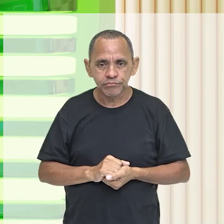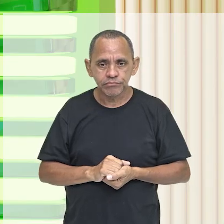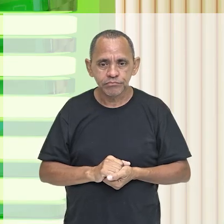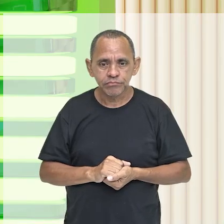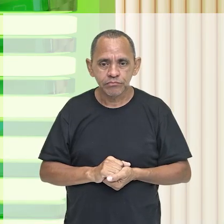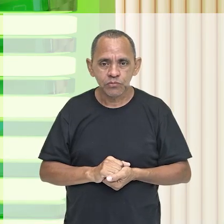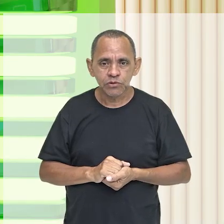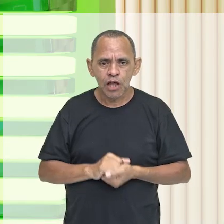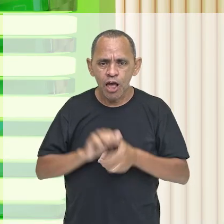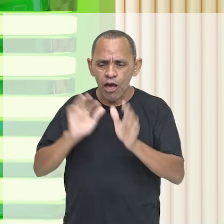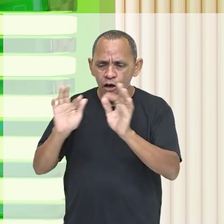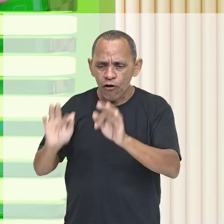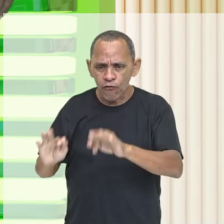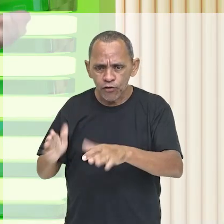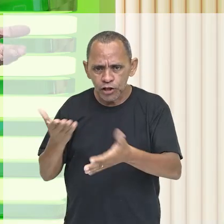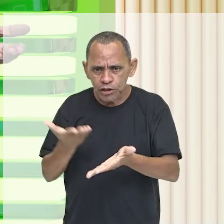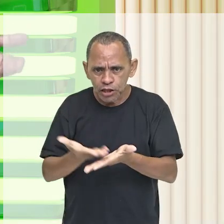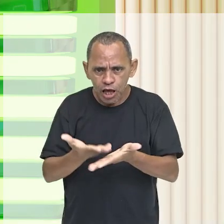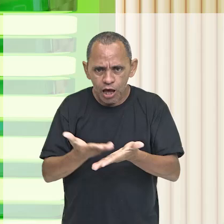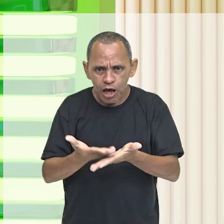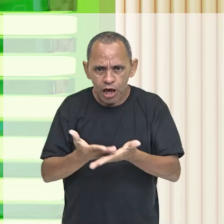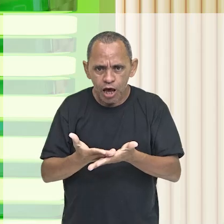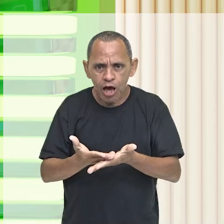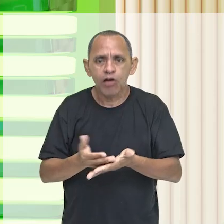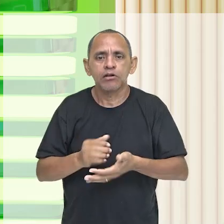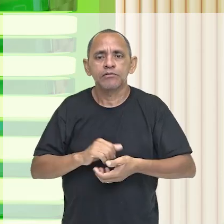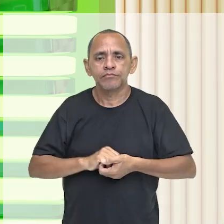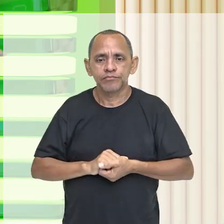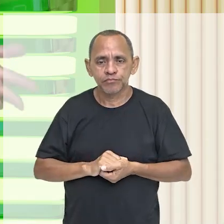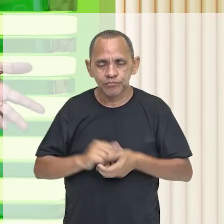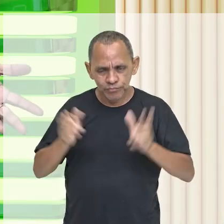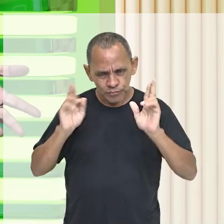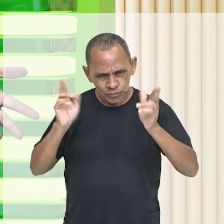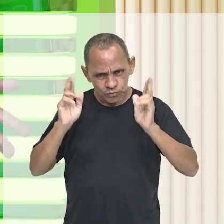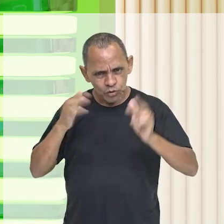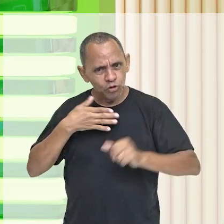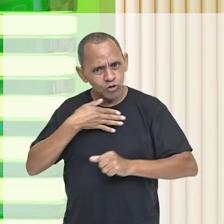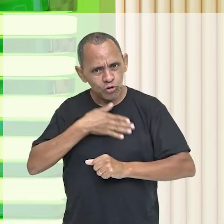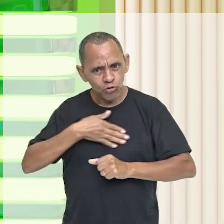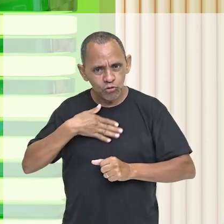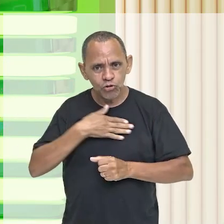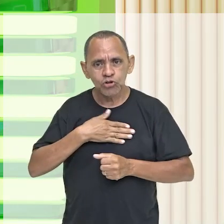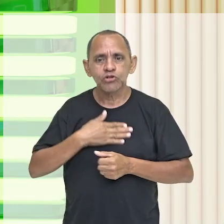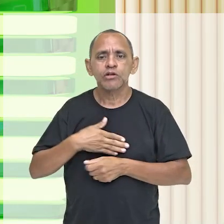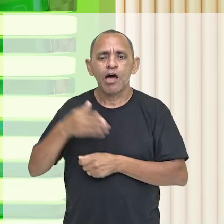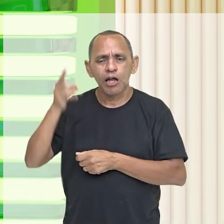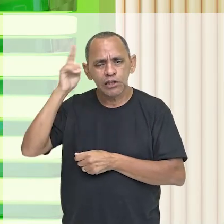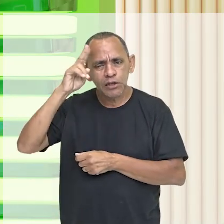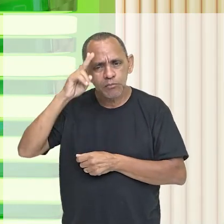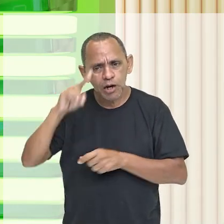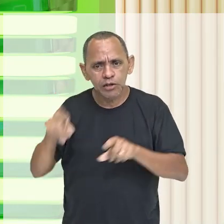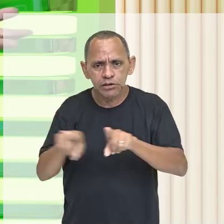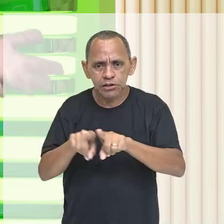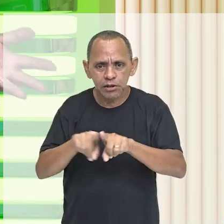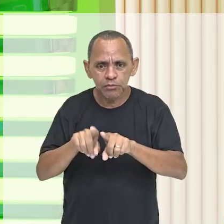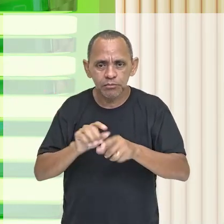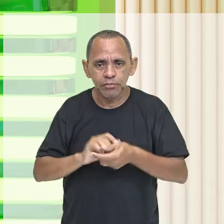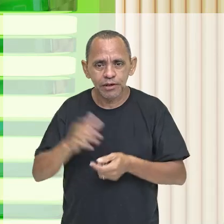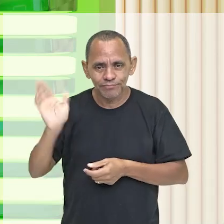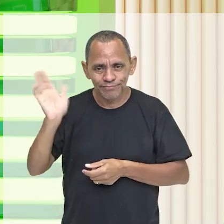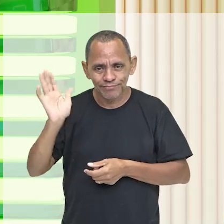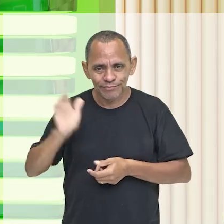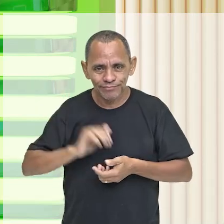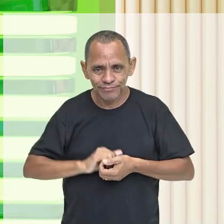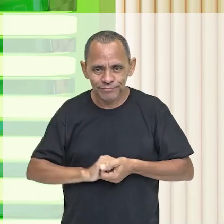não finalizamos aqui, finalizo a nossa aula, espero que vocês tenham relembrado